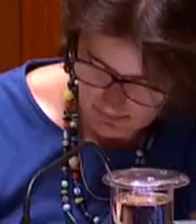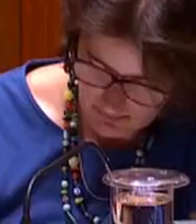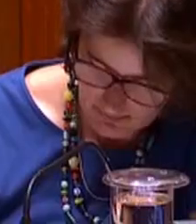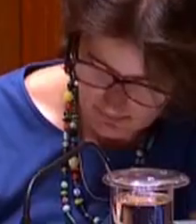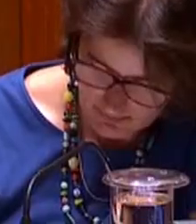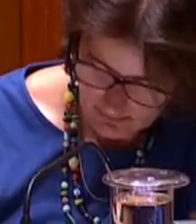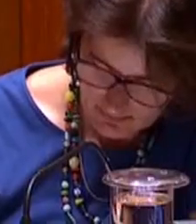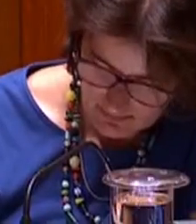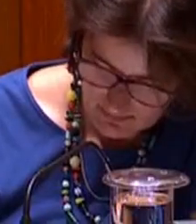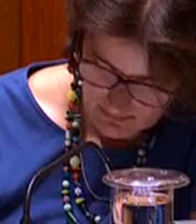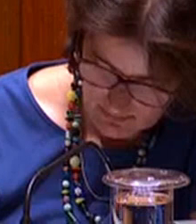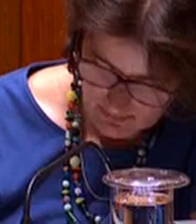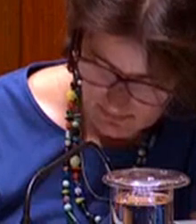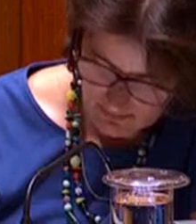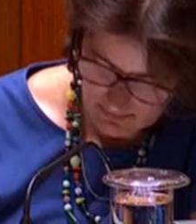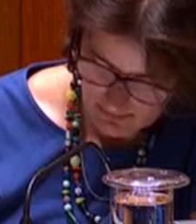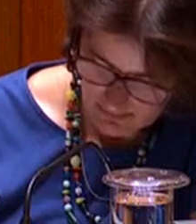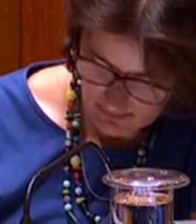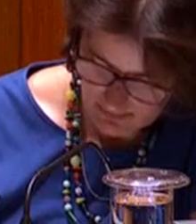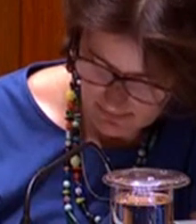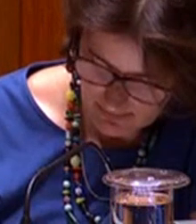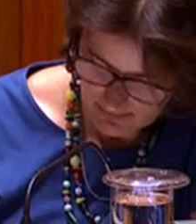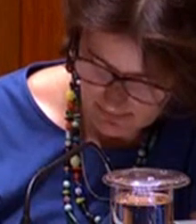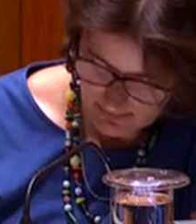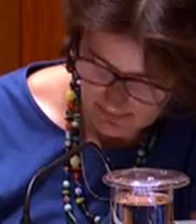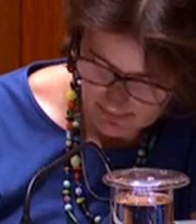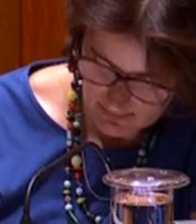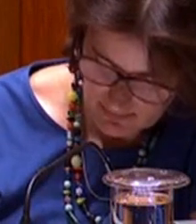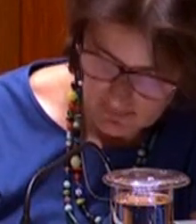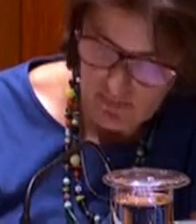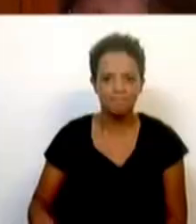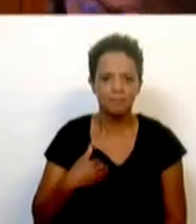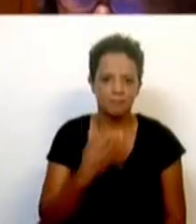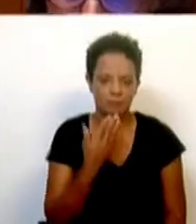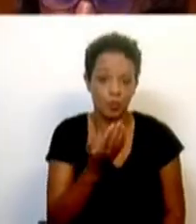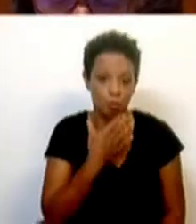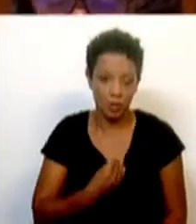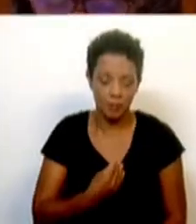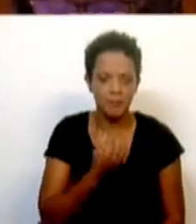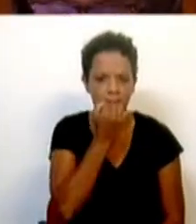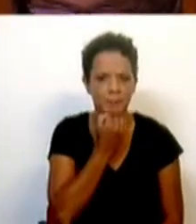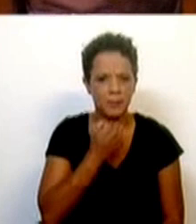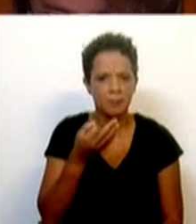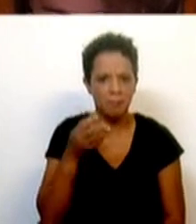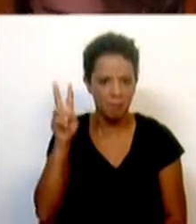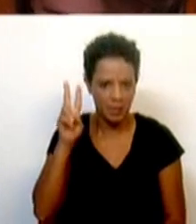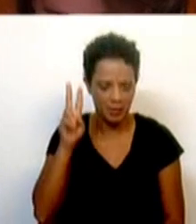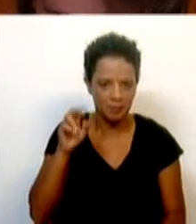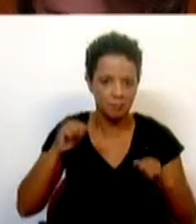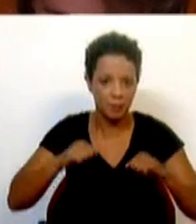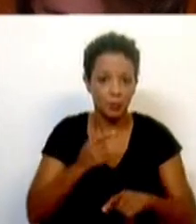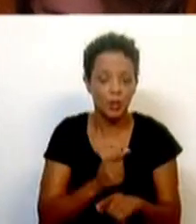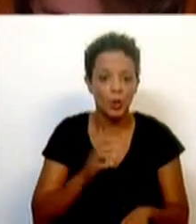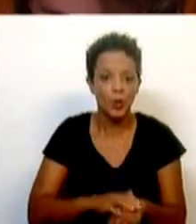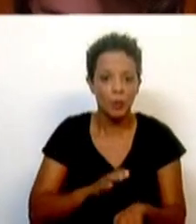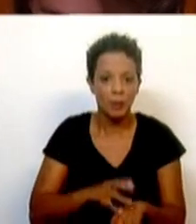professores. Eu gostava, fico satisfeito, de ver o PSD reconhecer isso, porque da última vez que o PSD